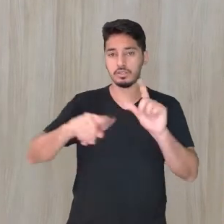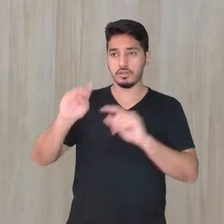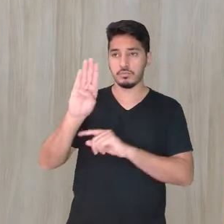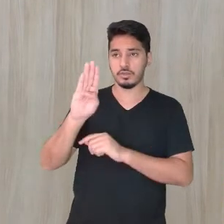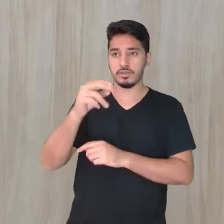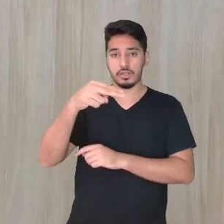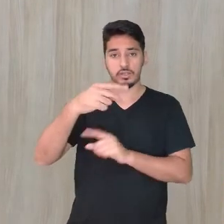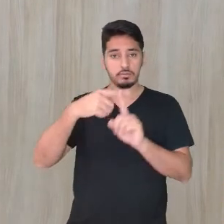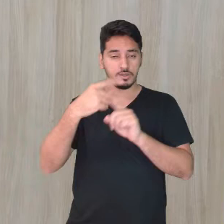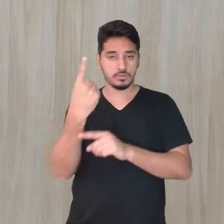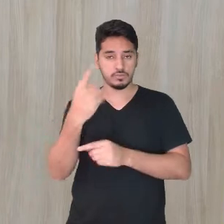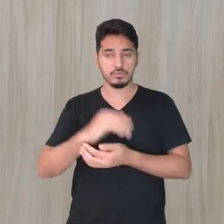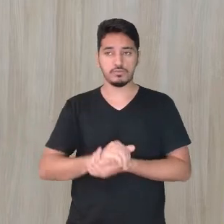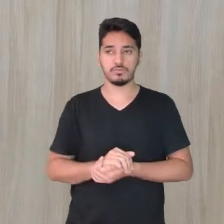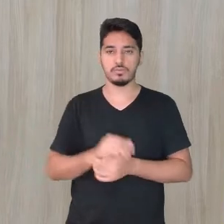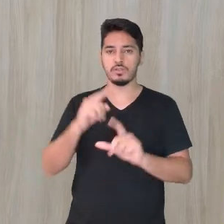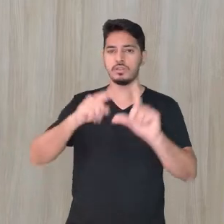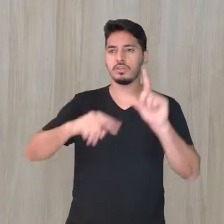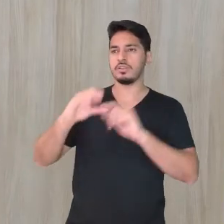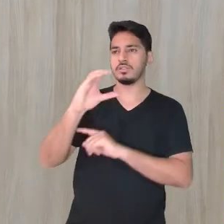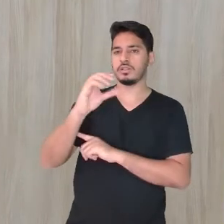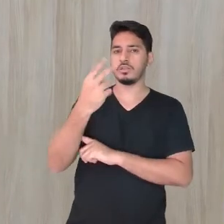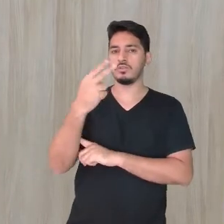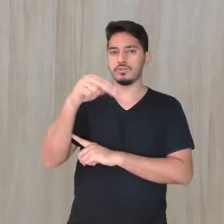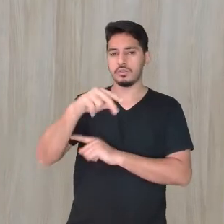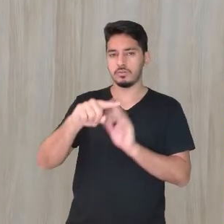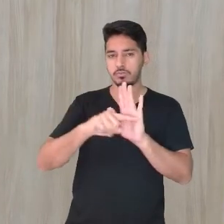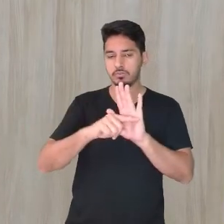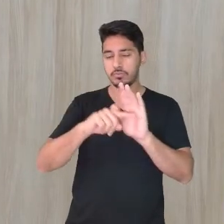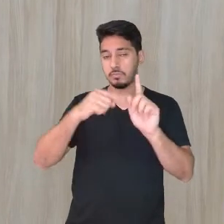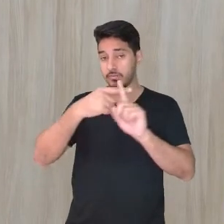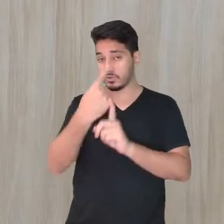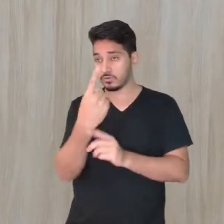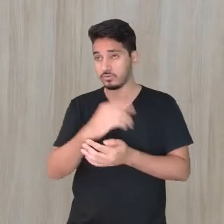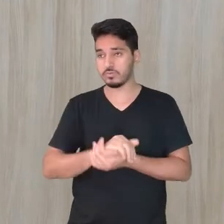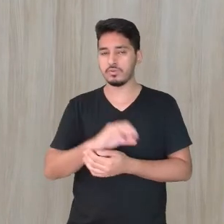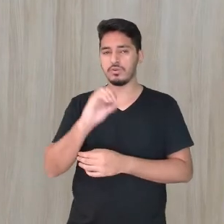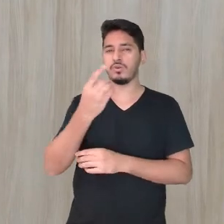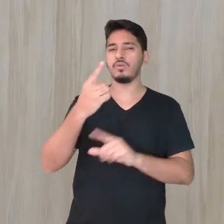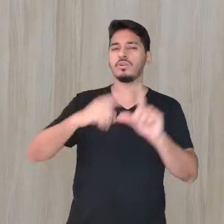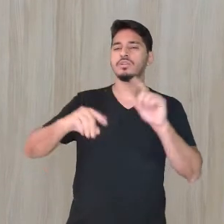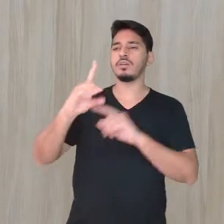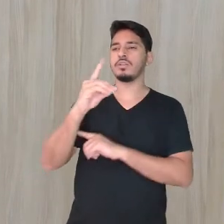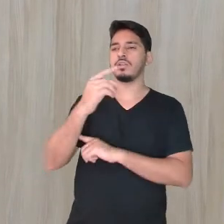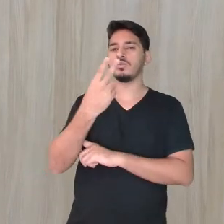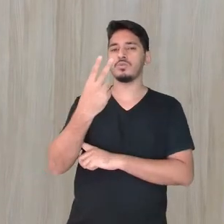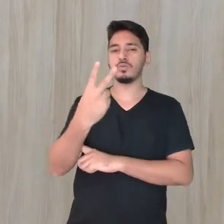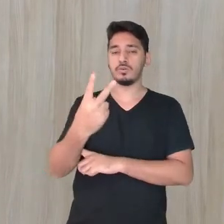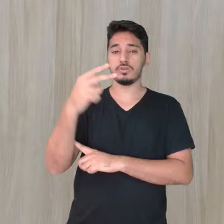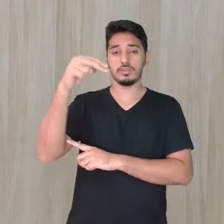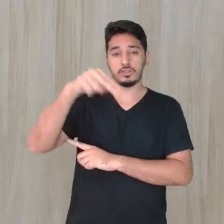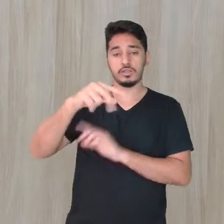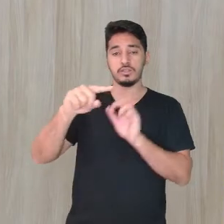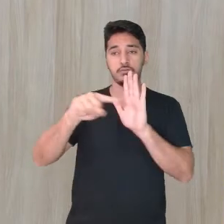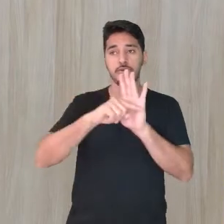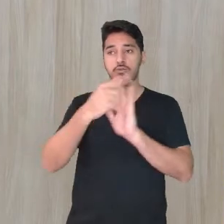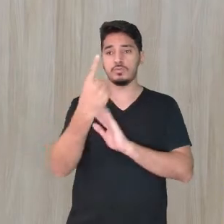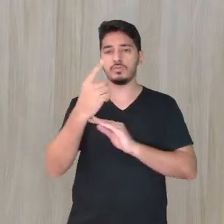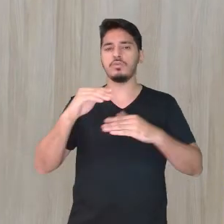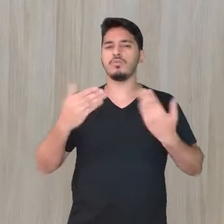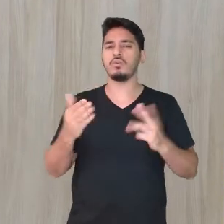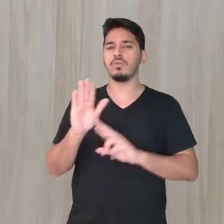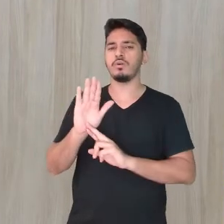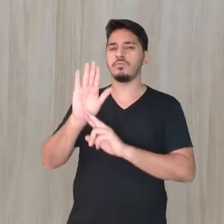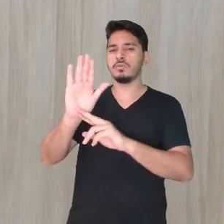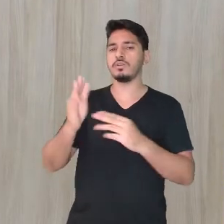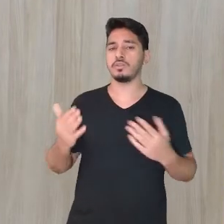B, n mais 1? A letra C, 2n mais 1? Ou a letra D, 2n menos 1? Qual delas ela representa